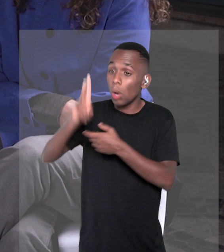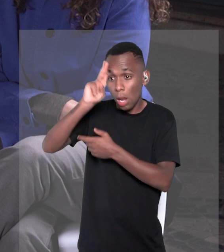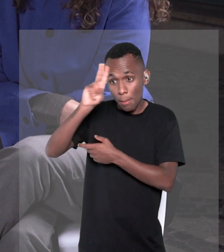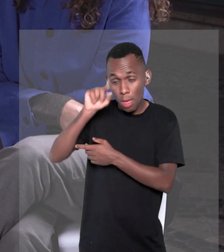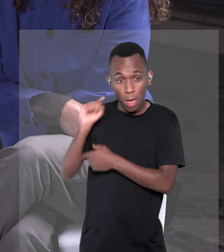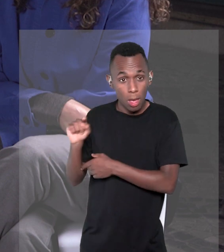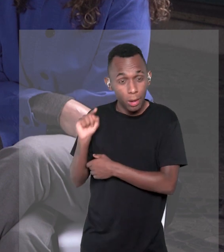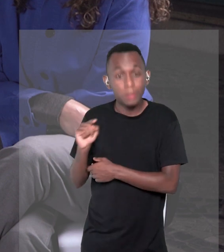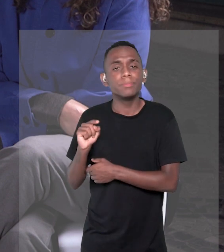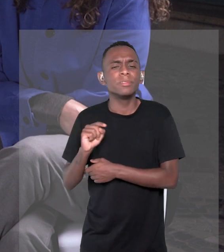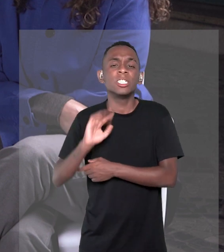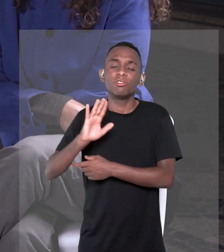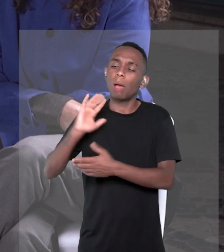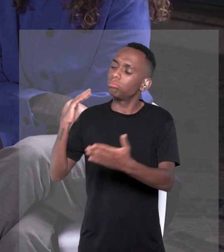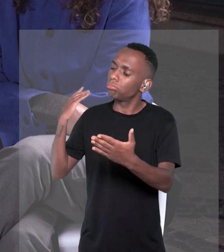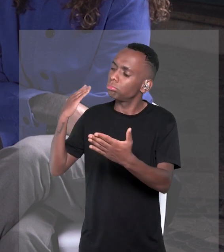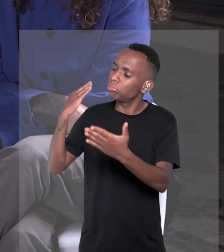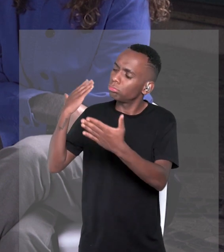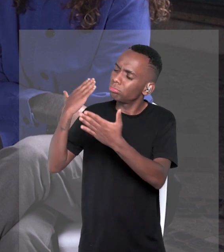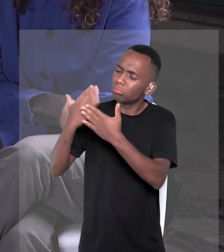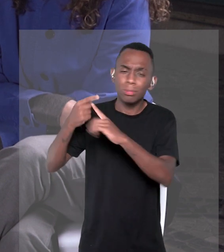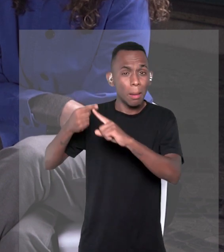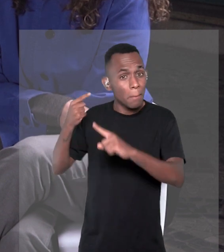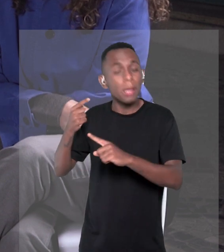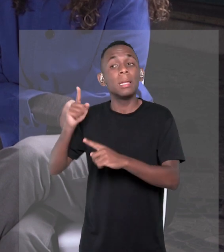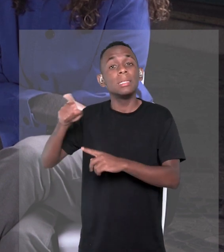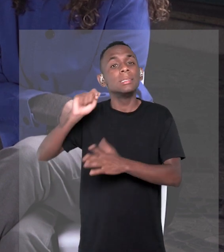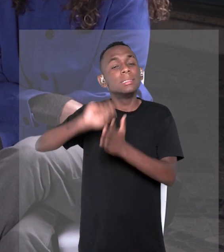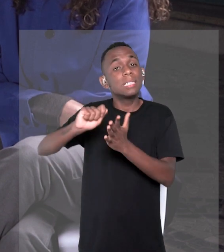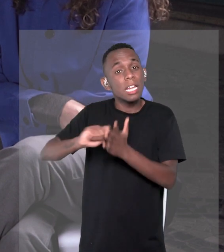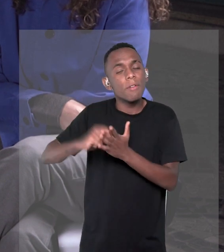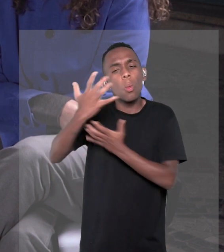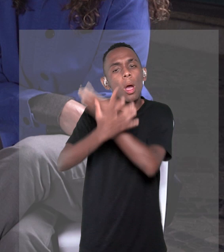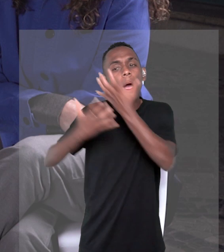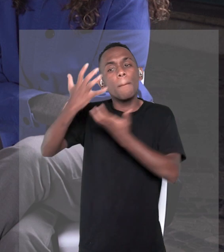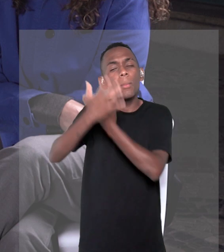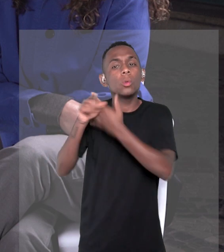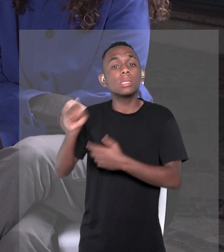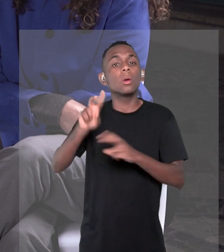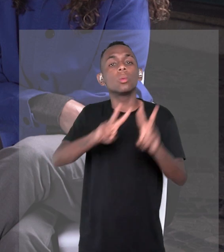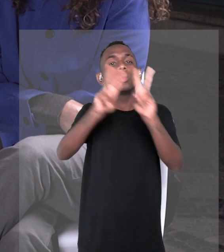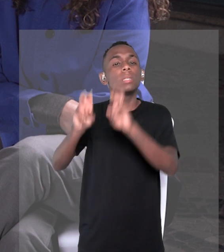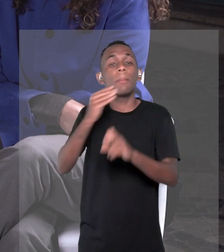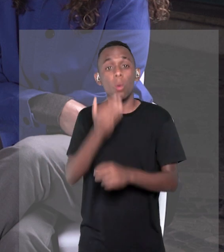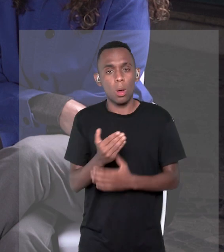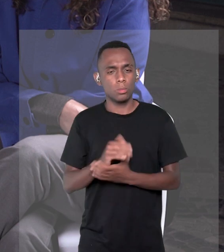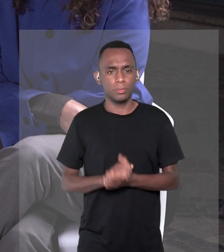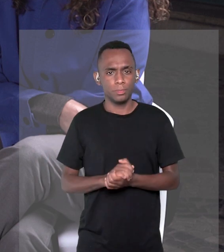eu lembrei a ele que há muitos anos ele escreveu uma canção em que ele